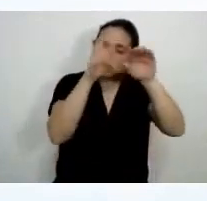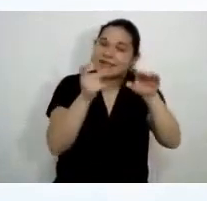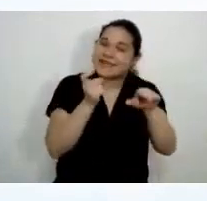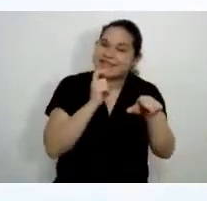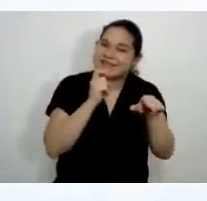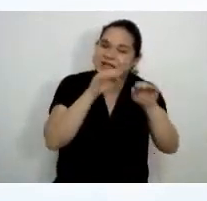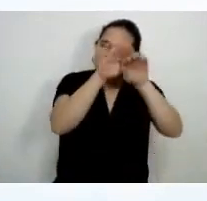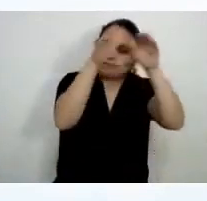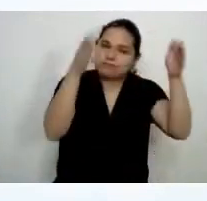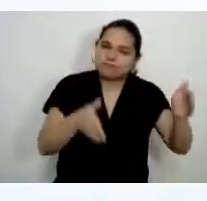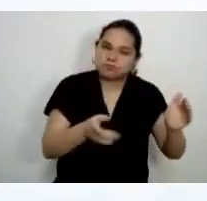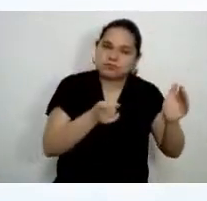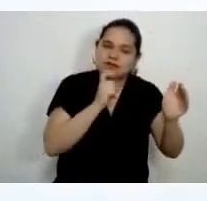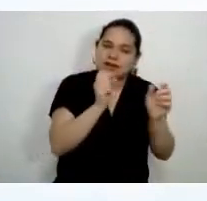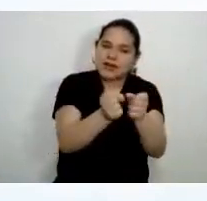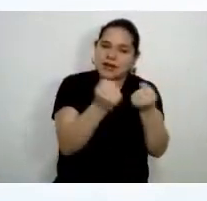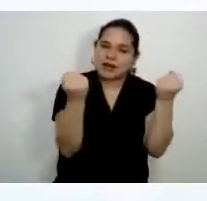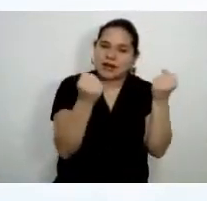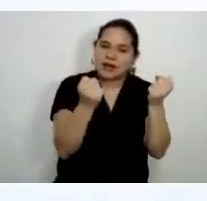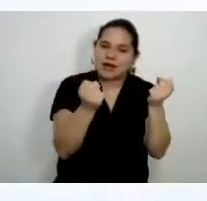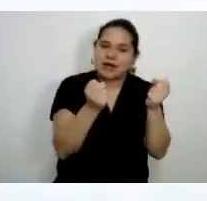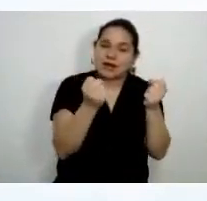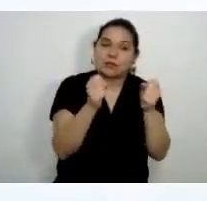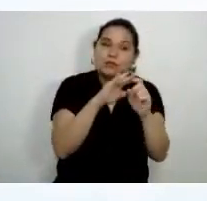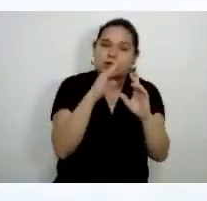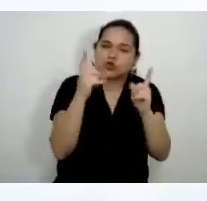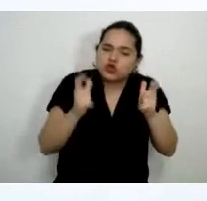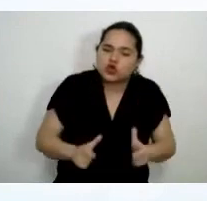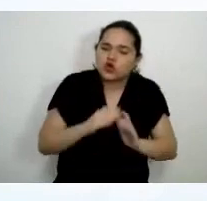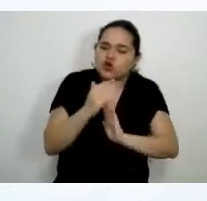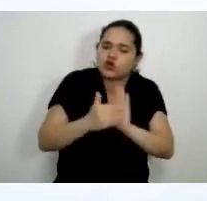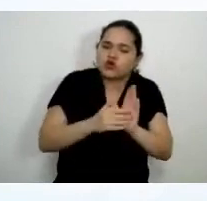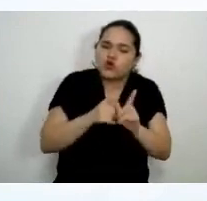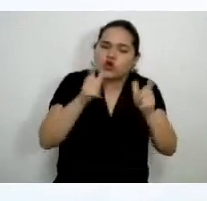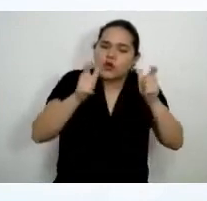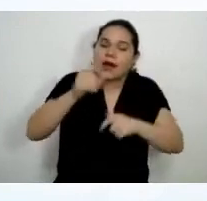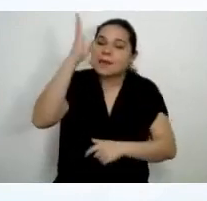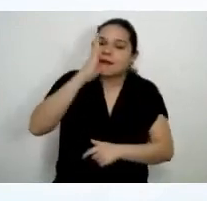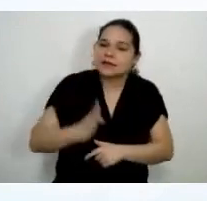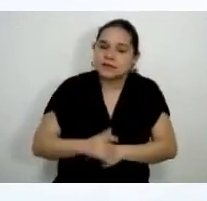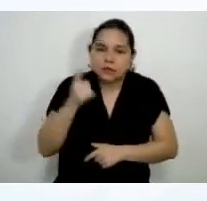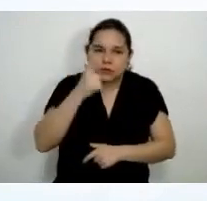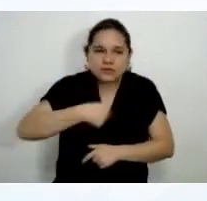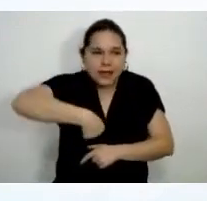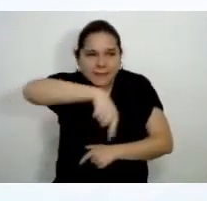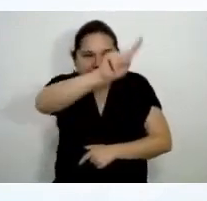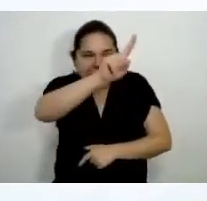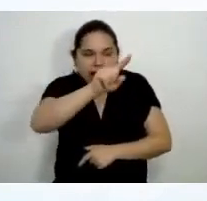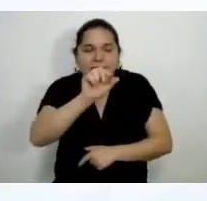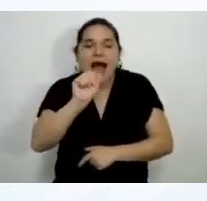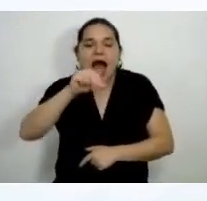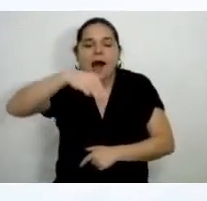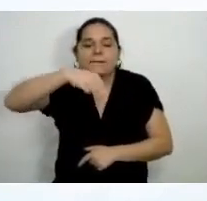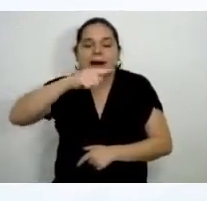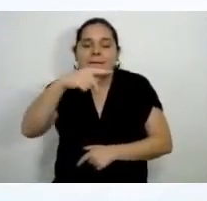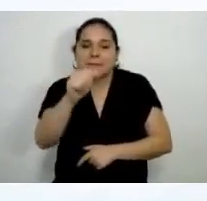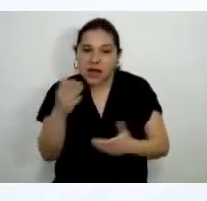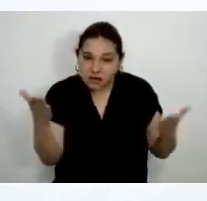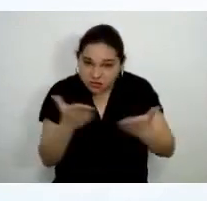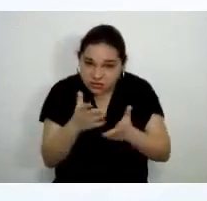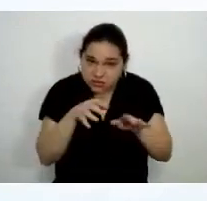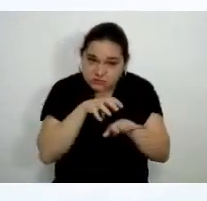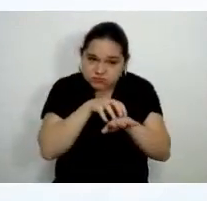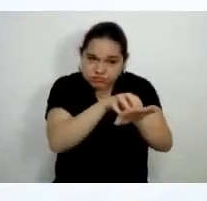temperatura para todos os rincões do Brasil? Você consegue mandar a vacina para o Amapá, por exemplo, hoje?